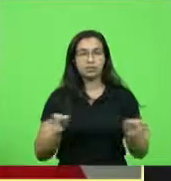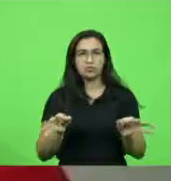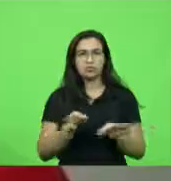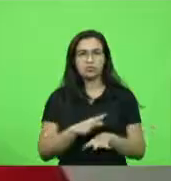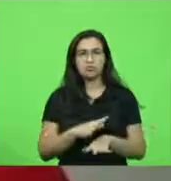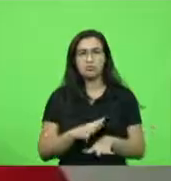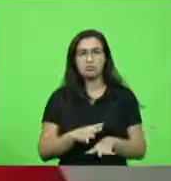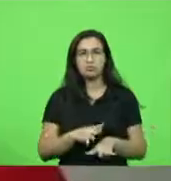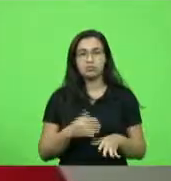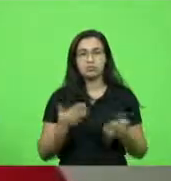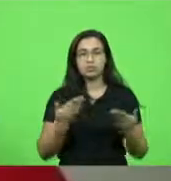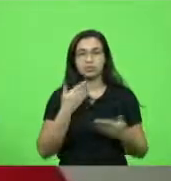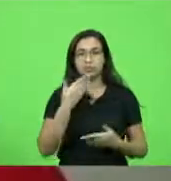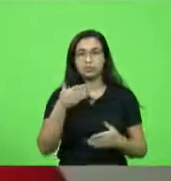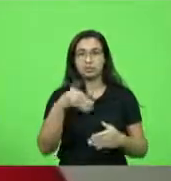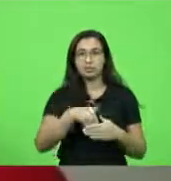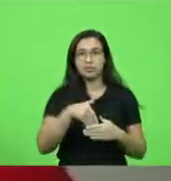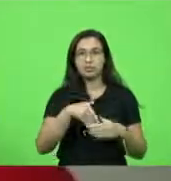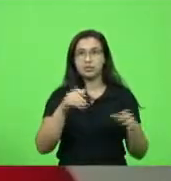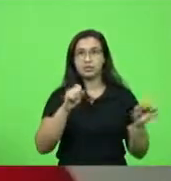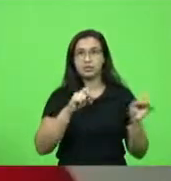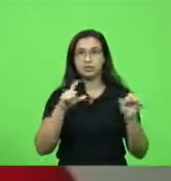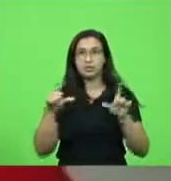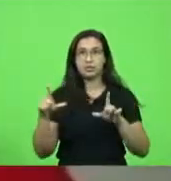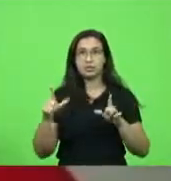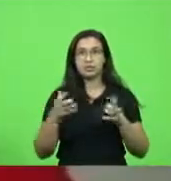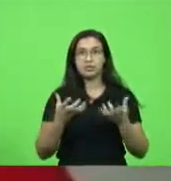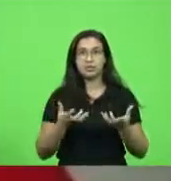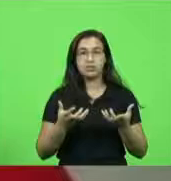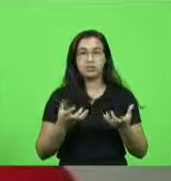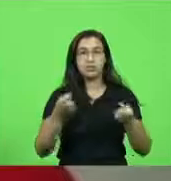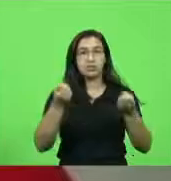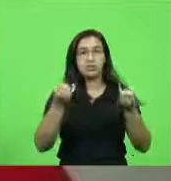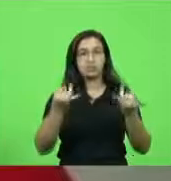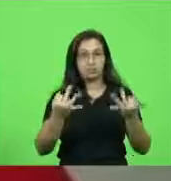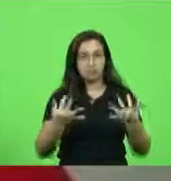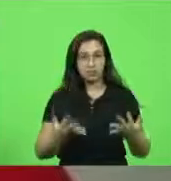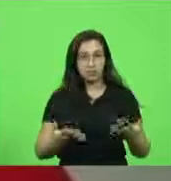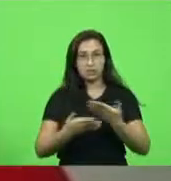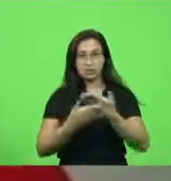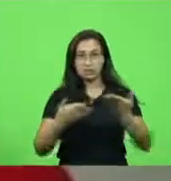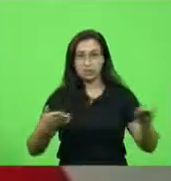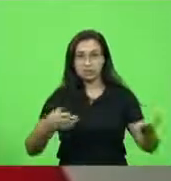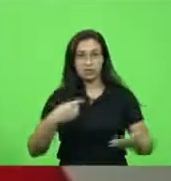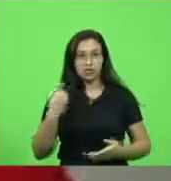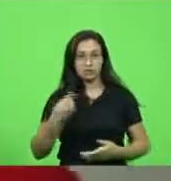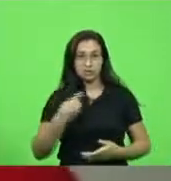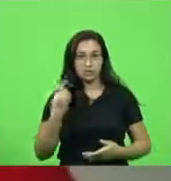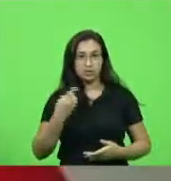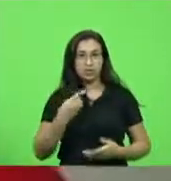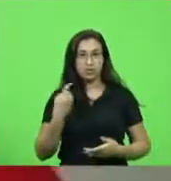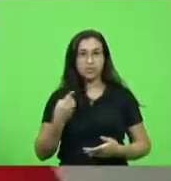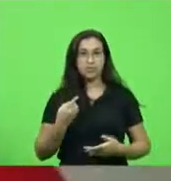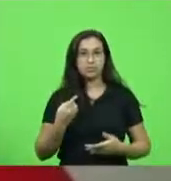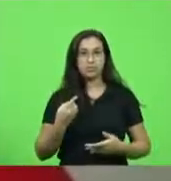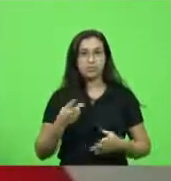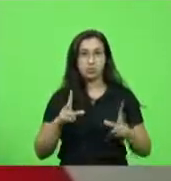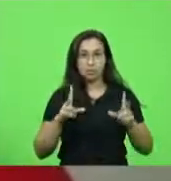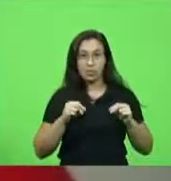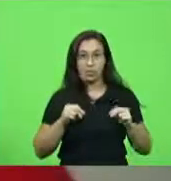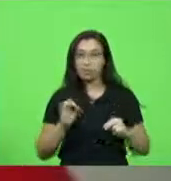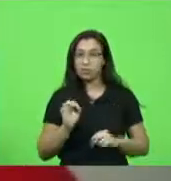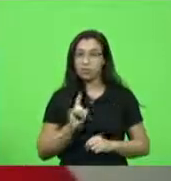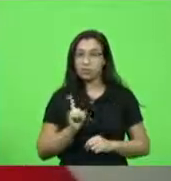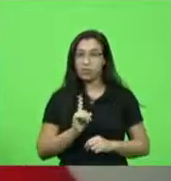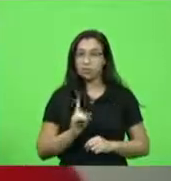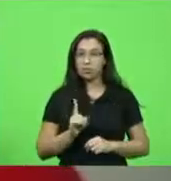pedir votação no painel e quero deixar bem explícito aqui para os colegas deputados. Nós não estamos entrando no mérito. Eu quero